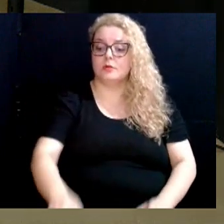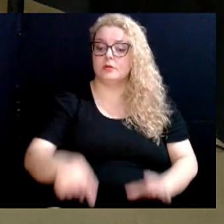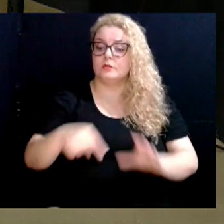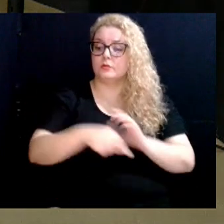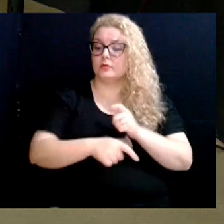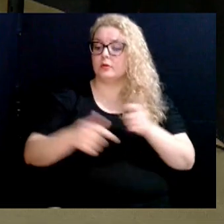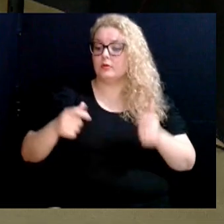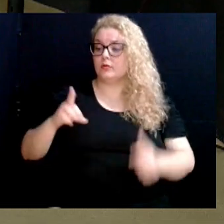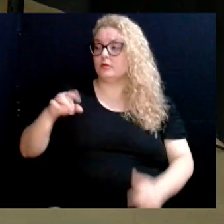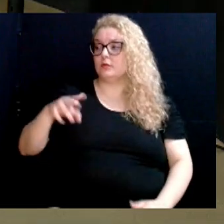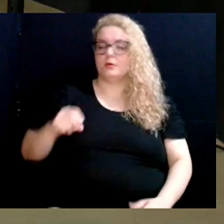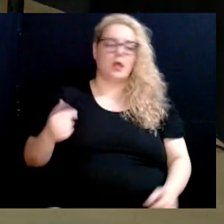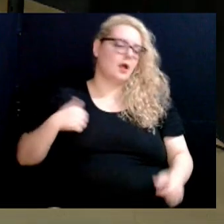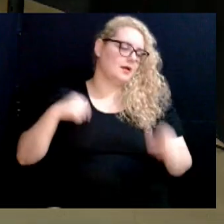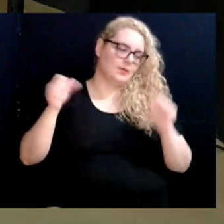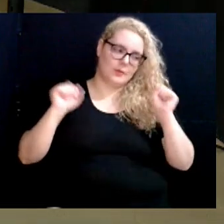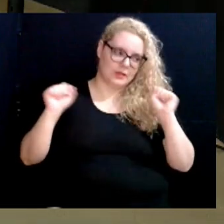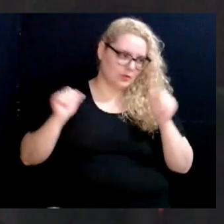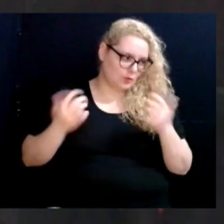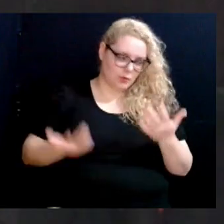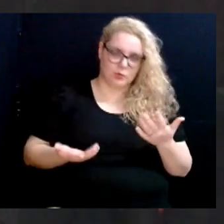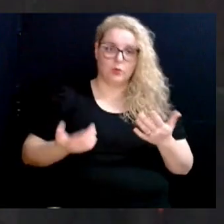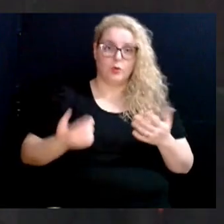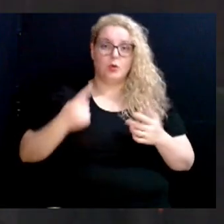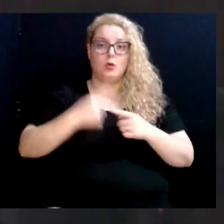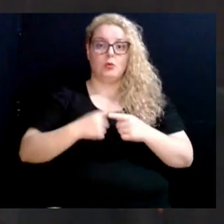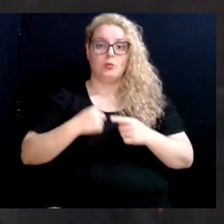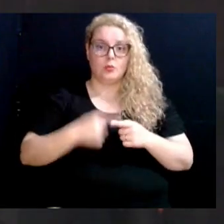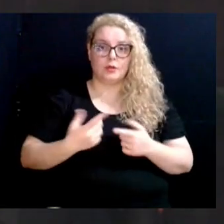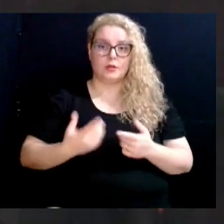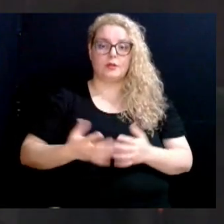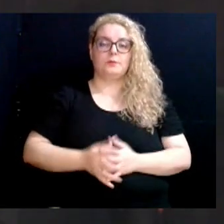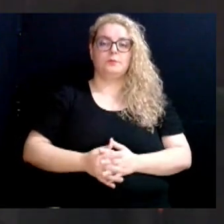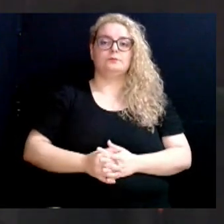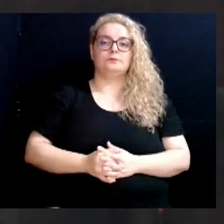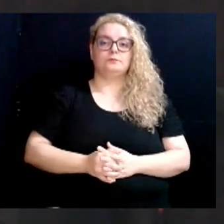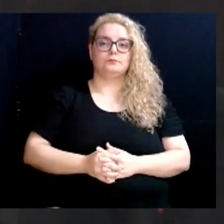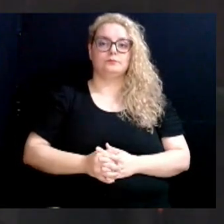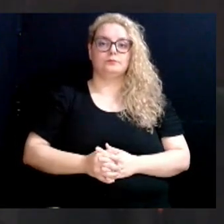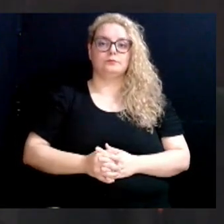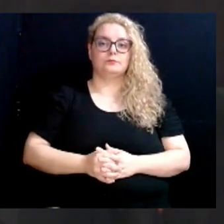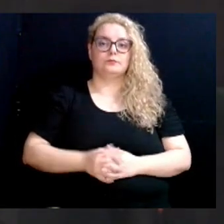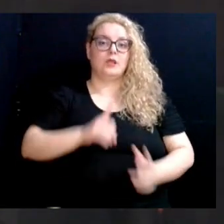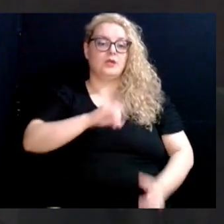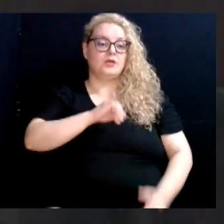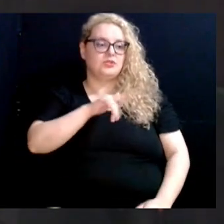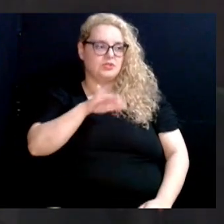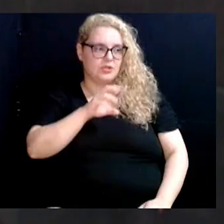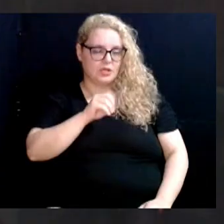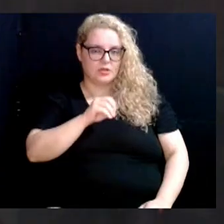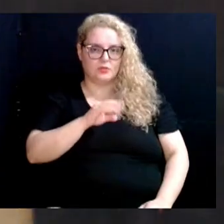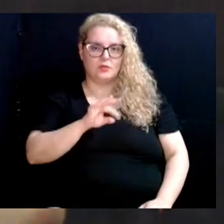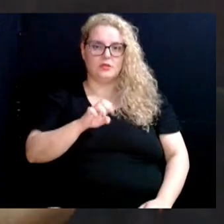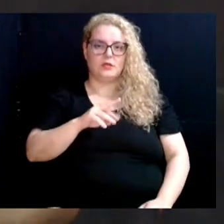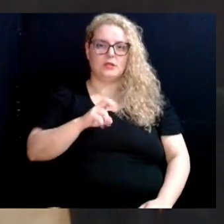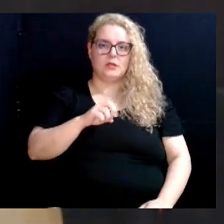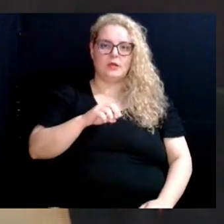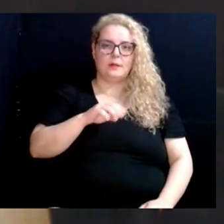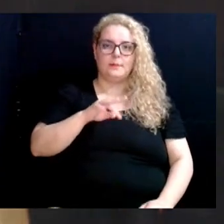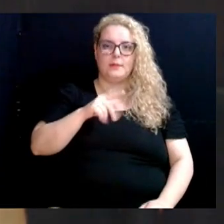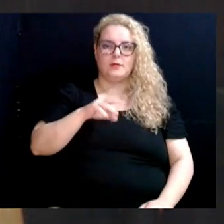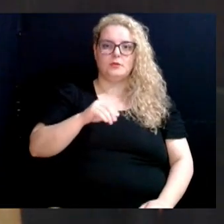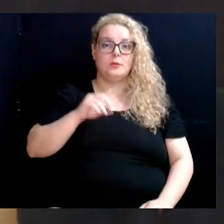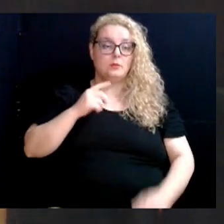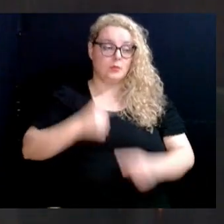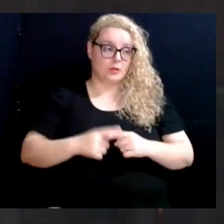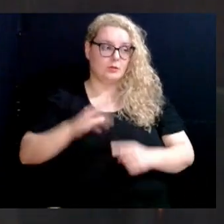Nossa, adoro isso. Que vai parte aquela do diário terapêutico. Então, quando você está colocando... Porque assim, quando fica só na